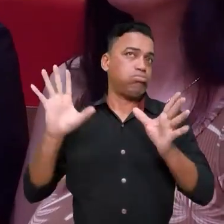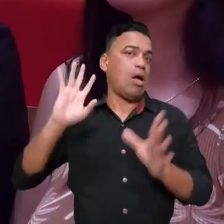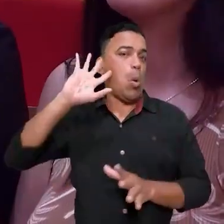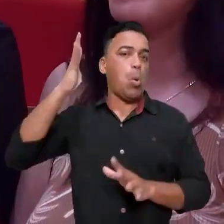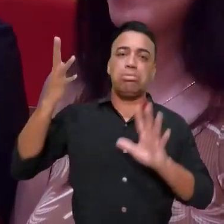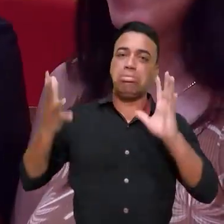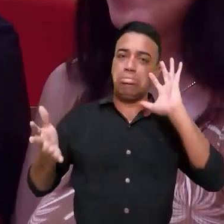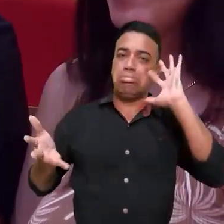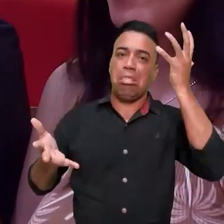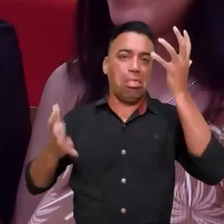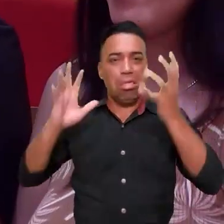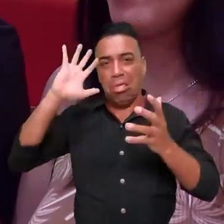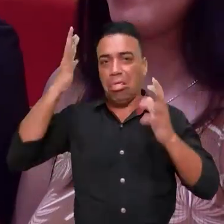medida,